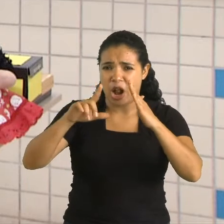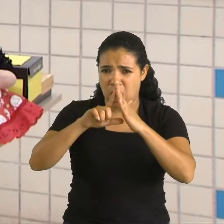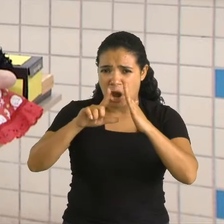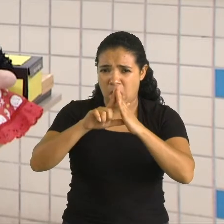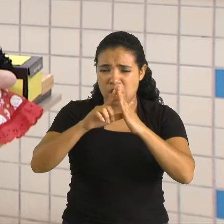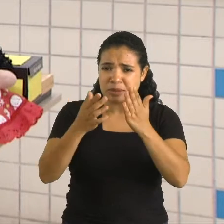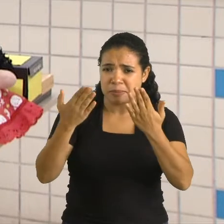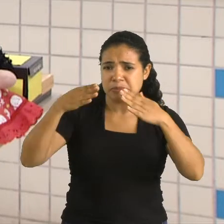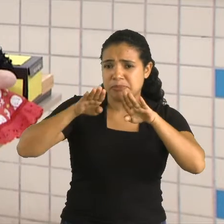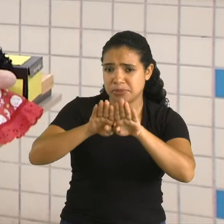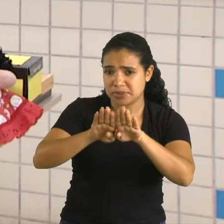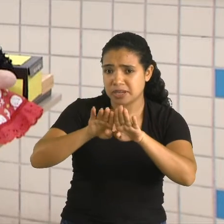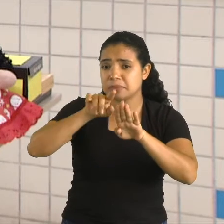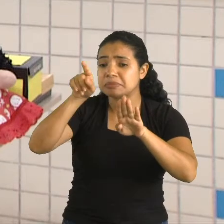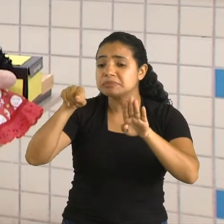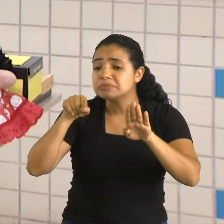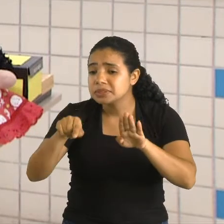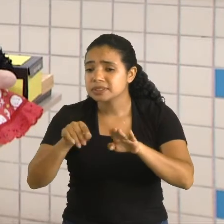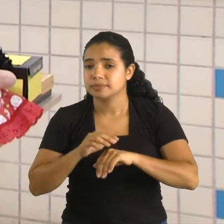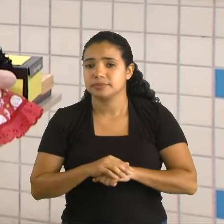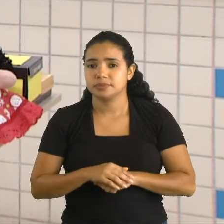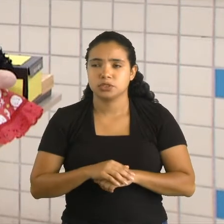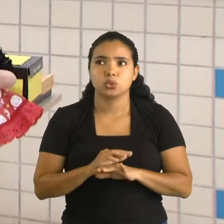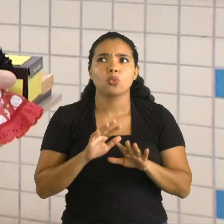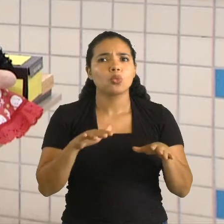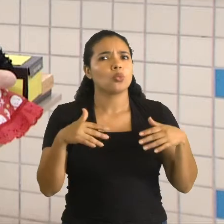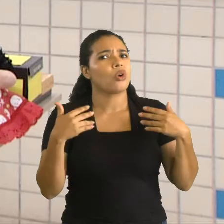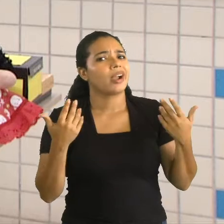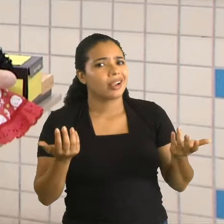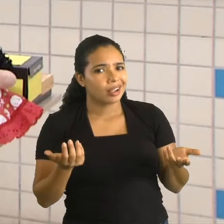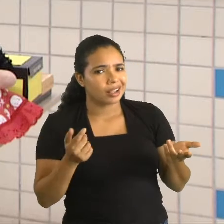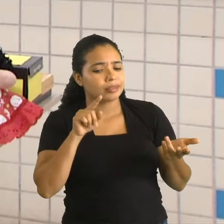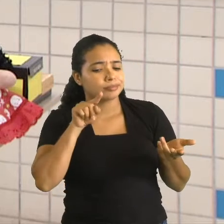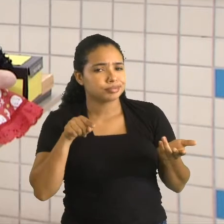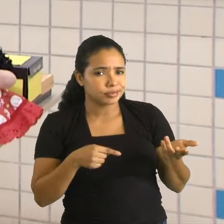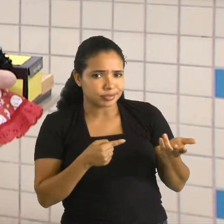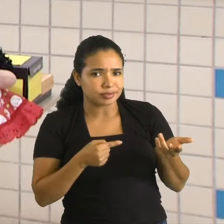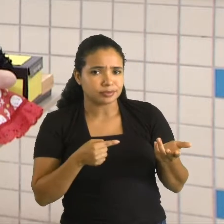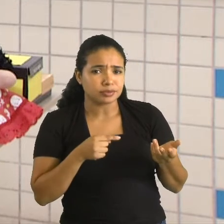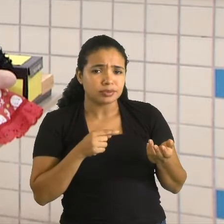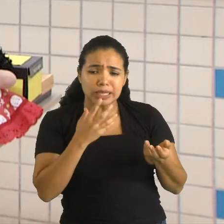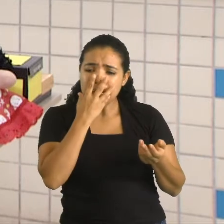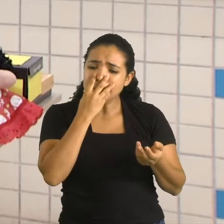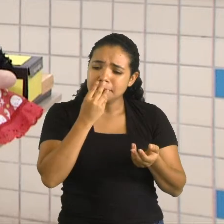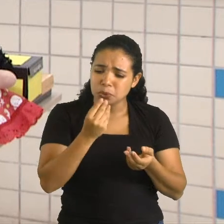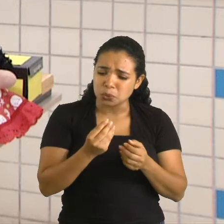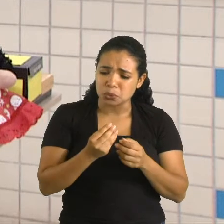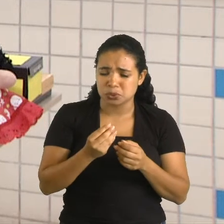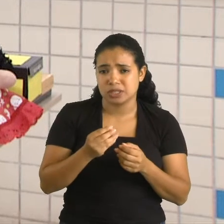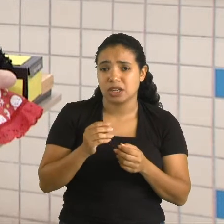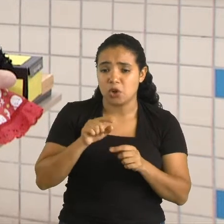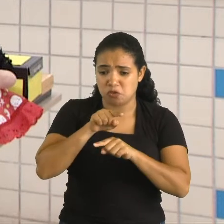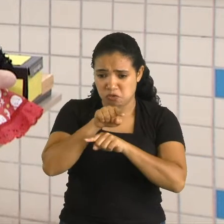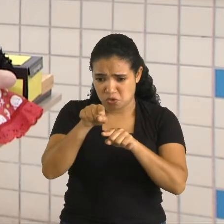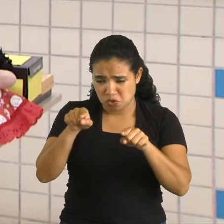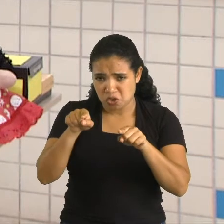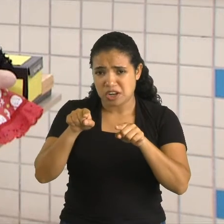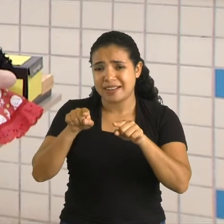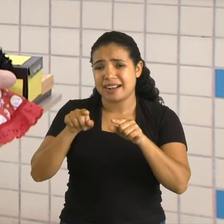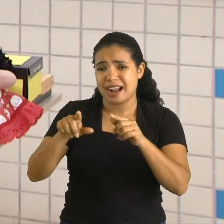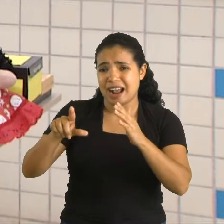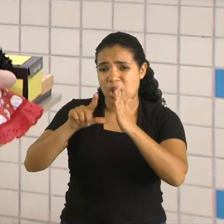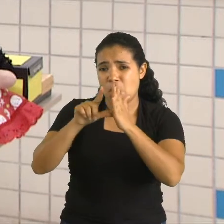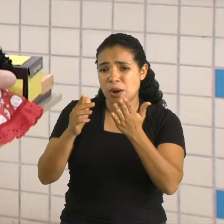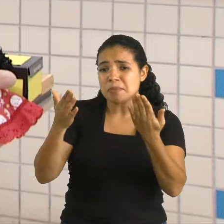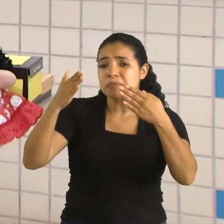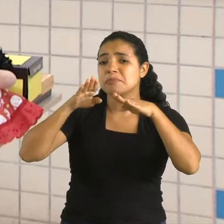Ela começa com uma pausa. Ué, dona Raposa, você está fechando a sua lojinha? Que